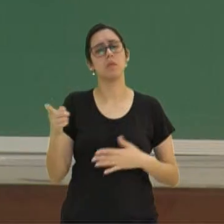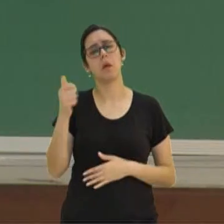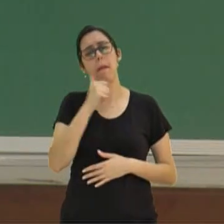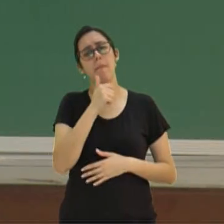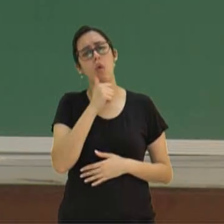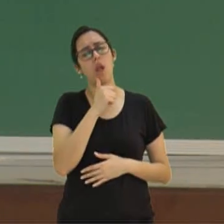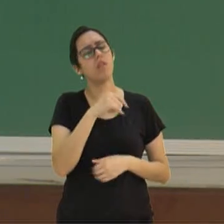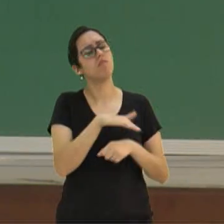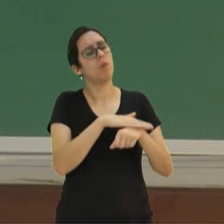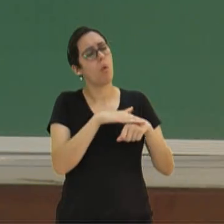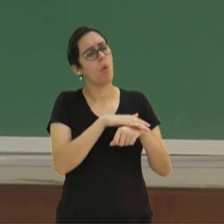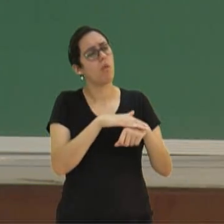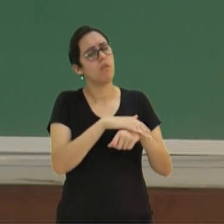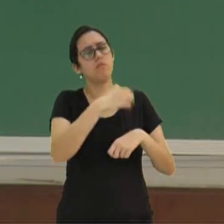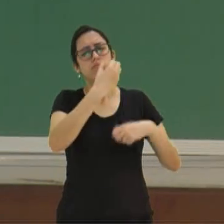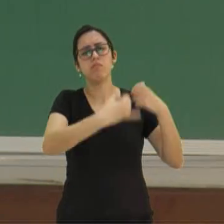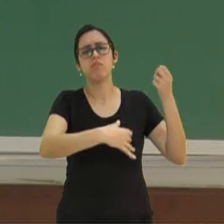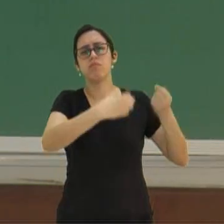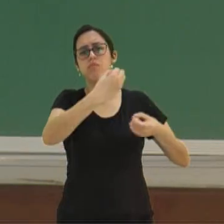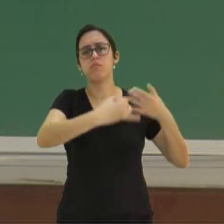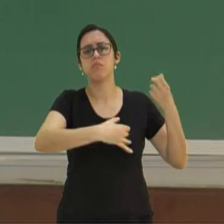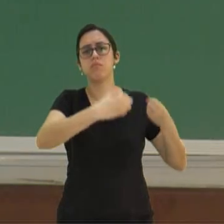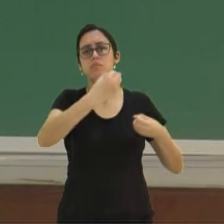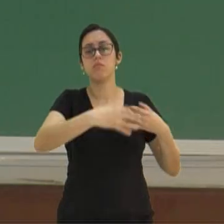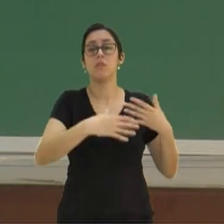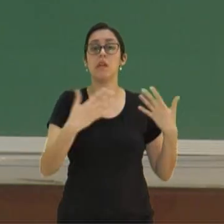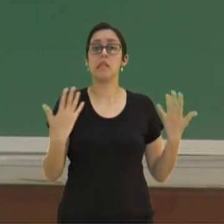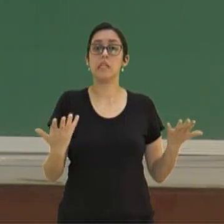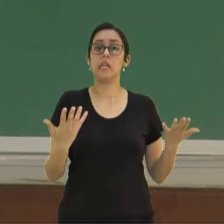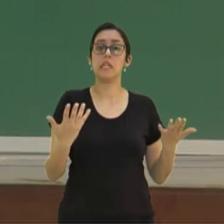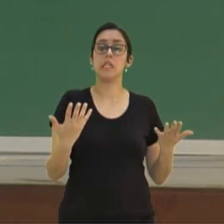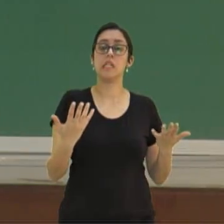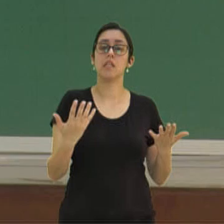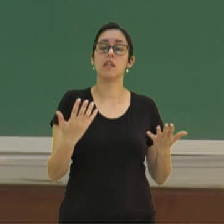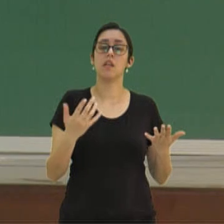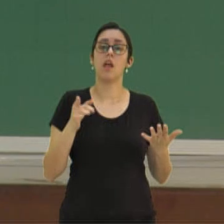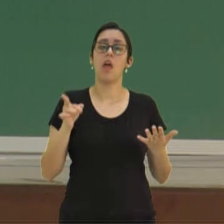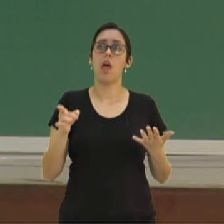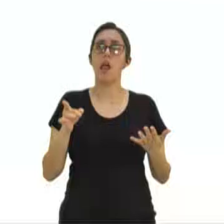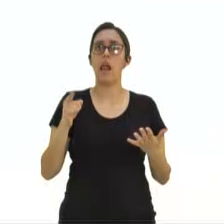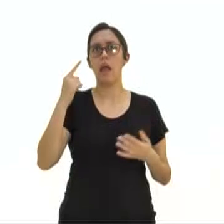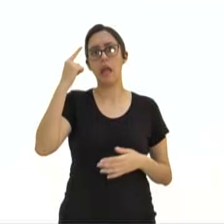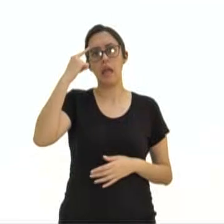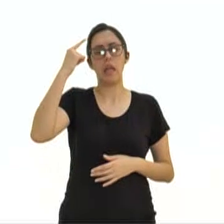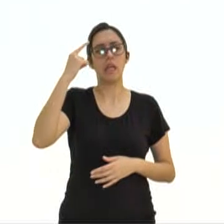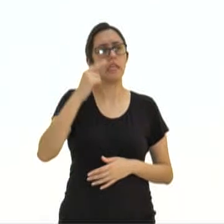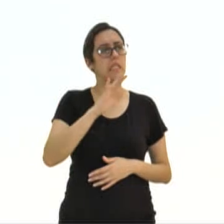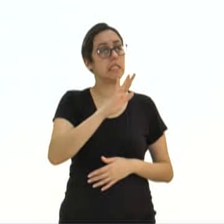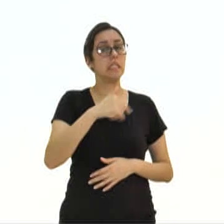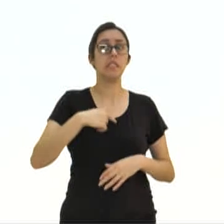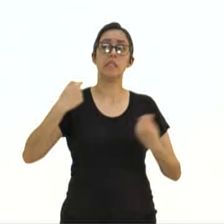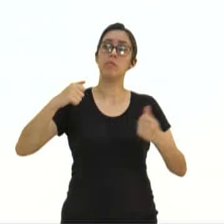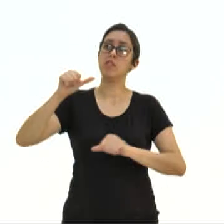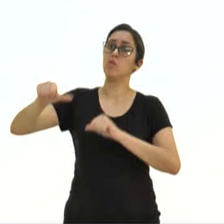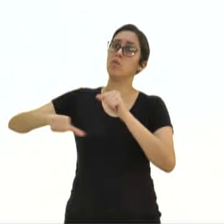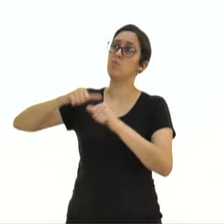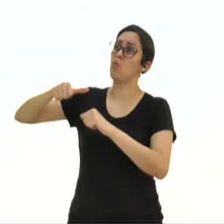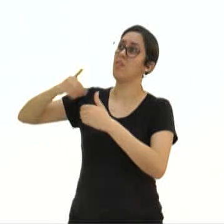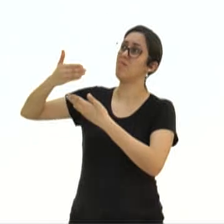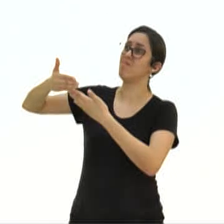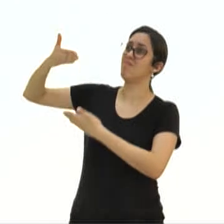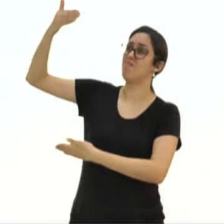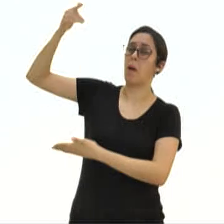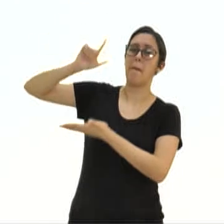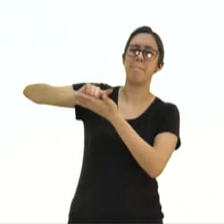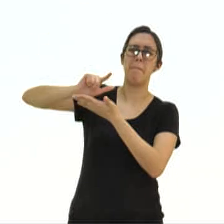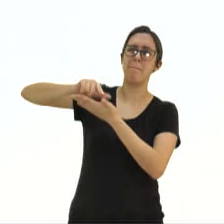com ele e ela, de repente, muda e parece que fala consigo, né? Precisamos mudar o papel da sala, disse daí a